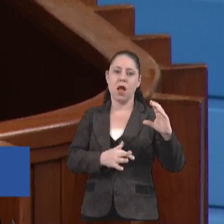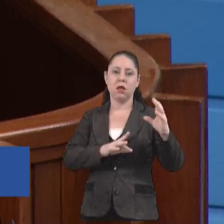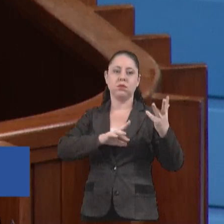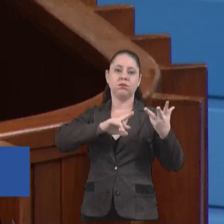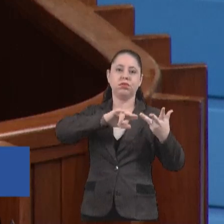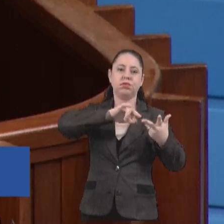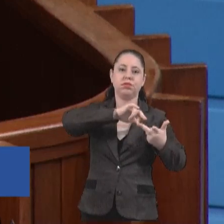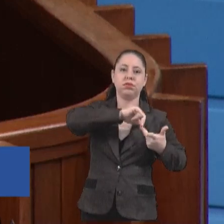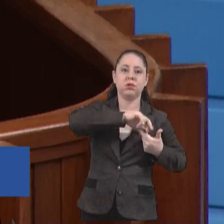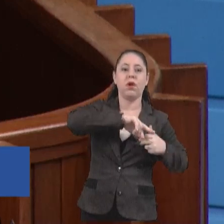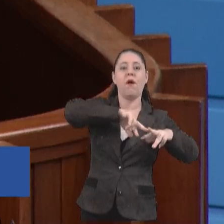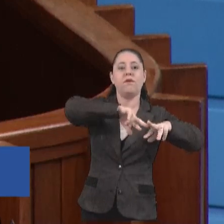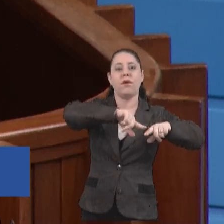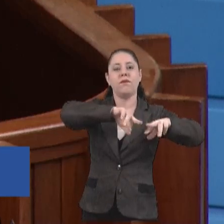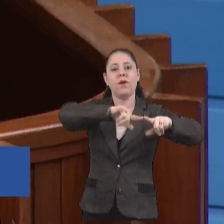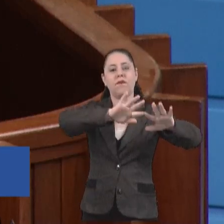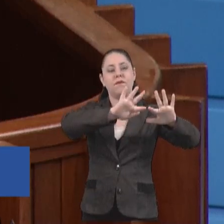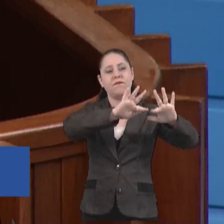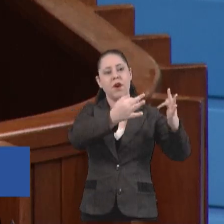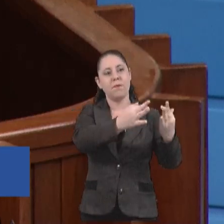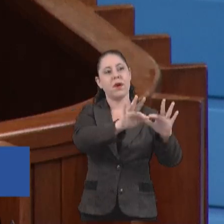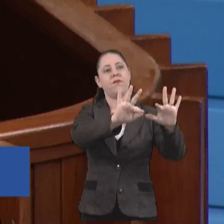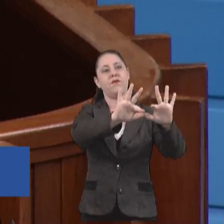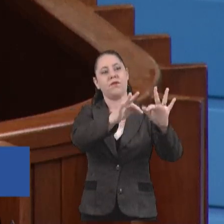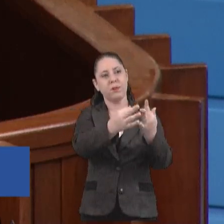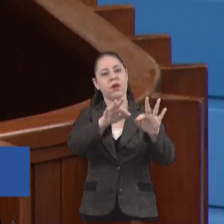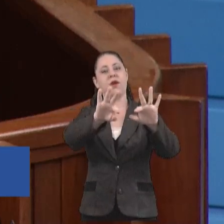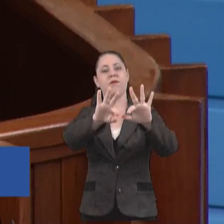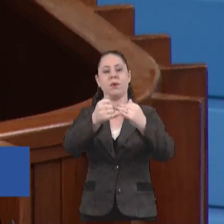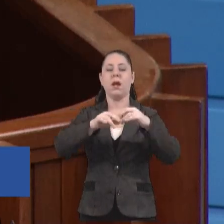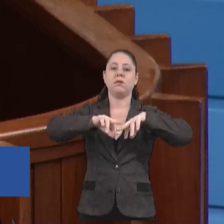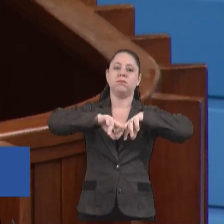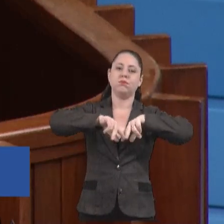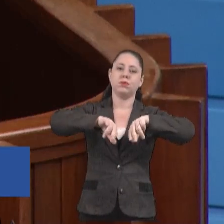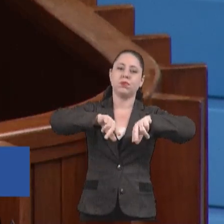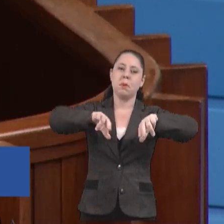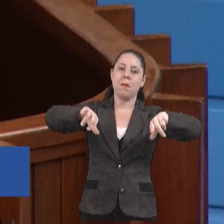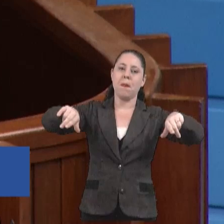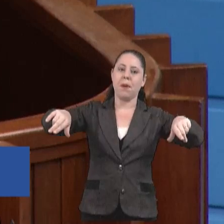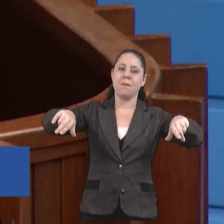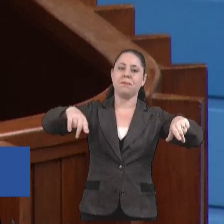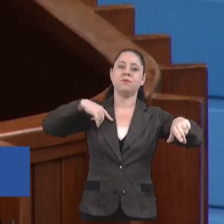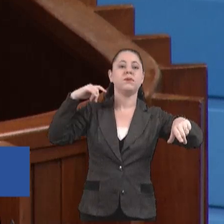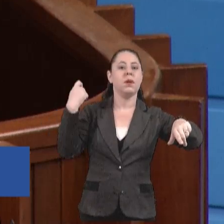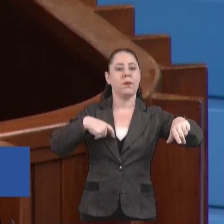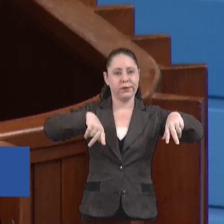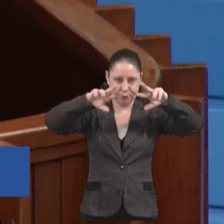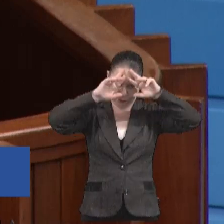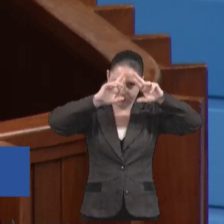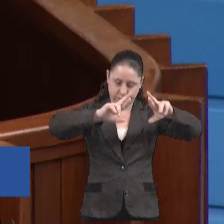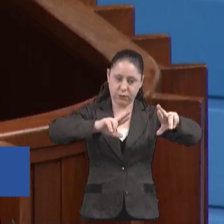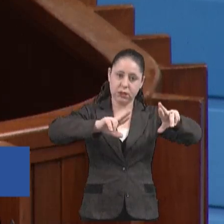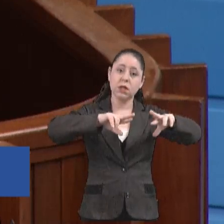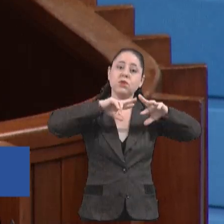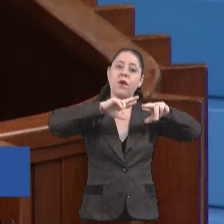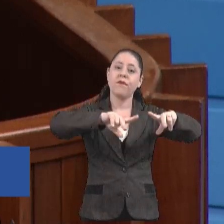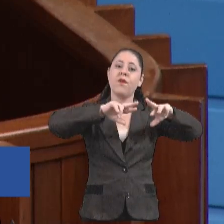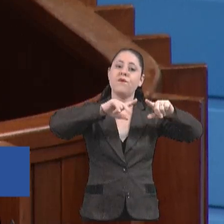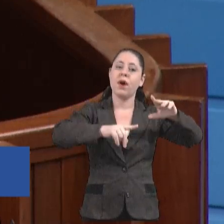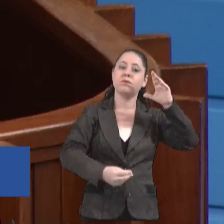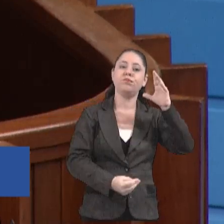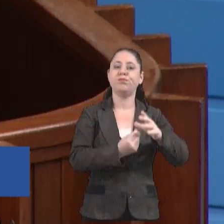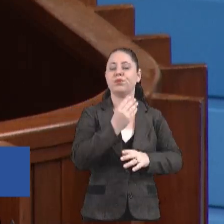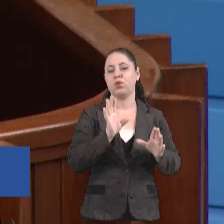pluralidade, entender que famílias são famílias de diferentes formas, é preciso respeitar as diferentes formas de se constituir